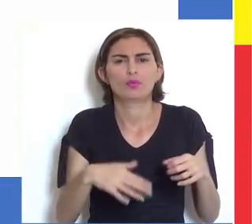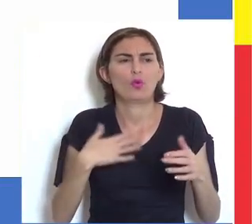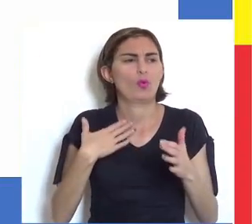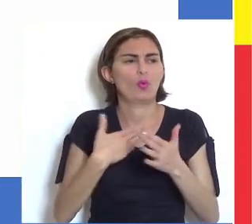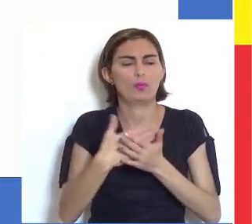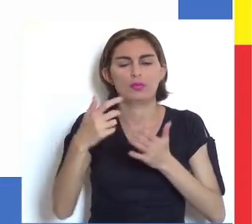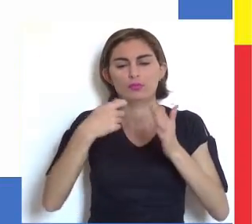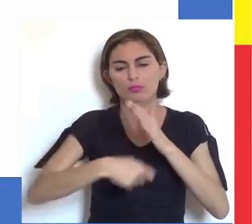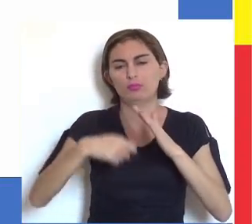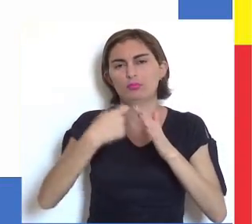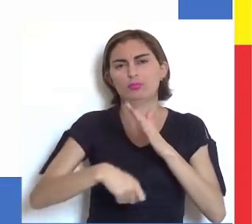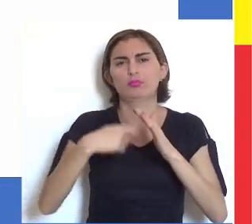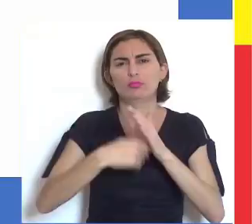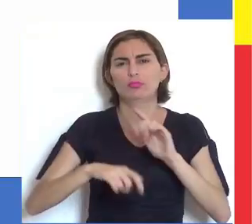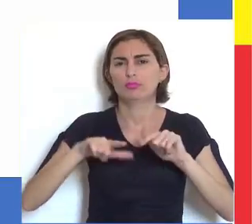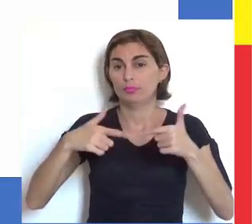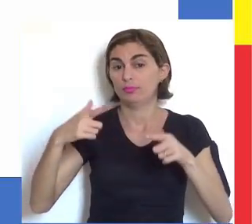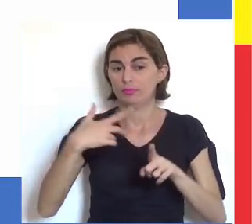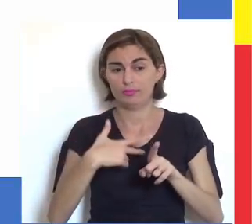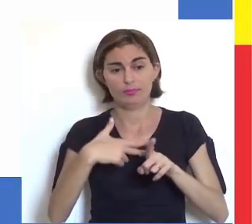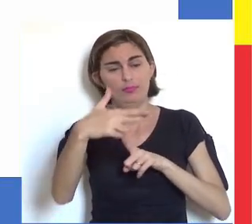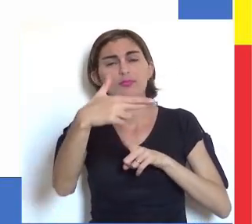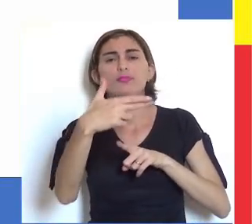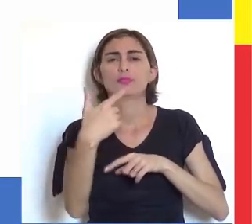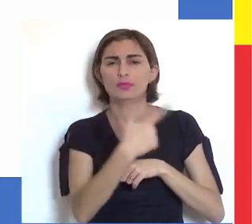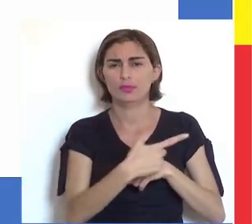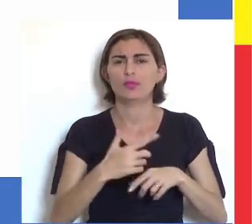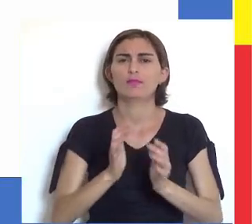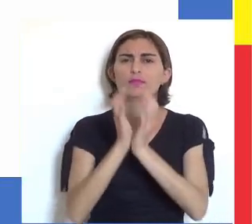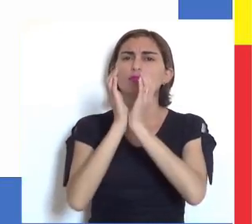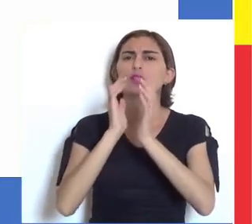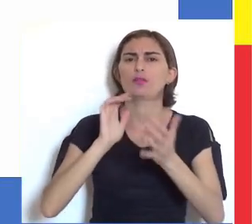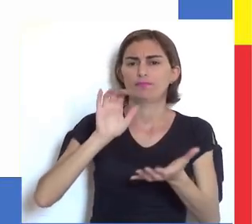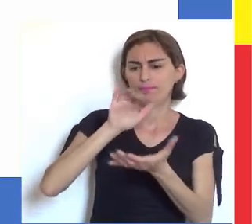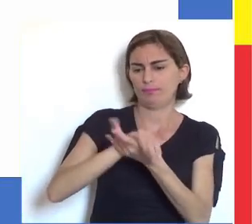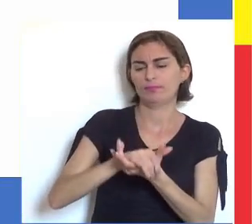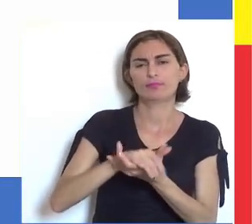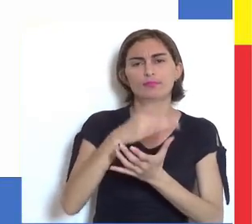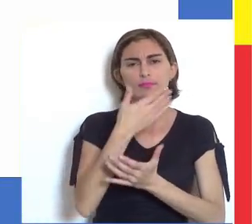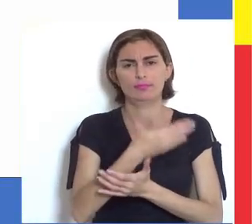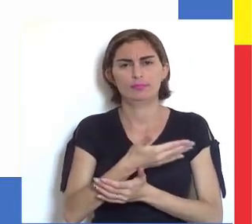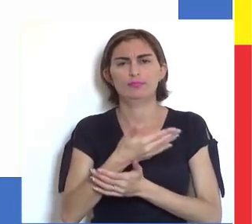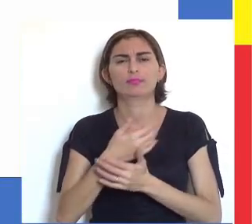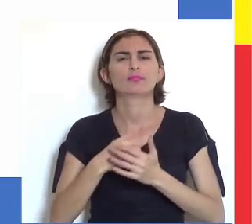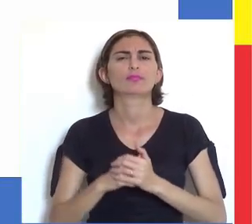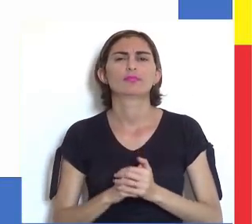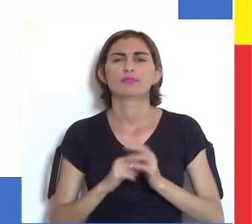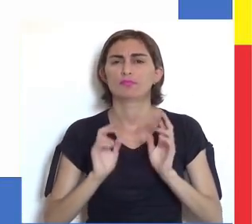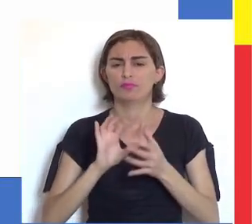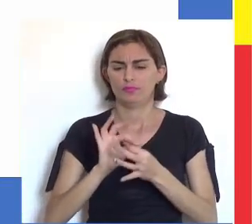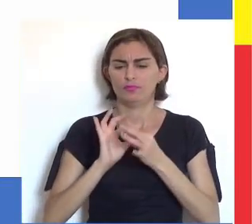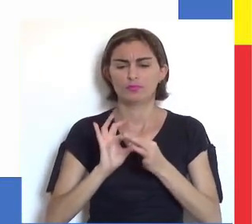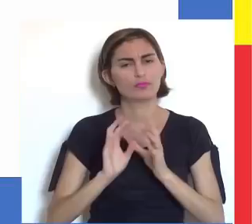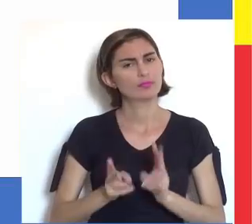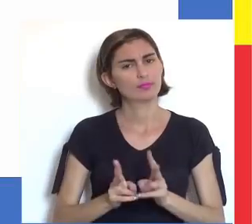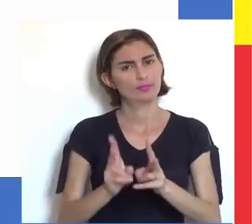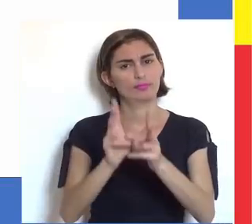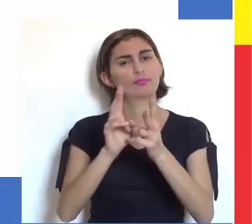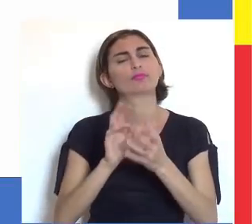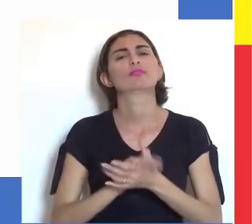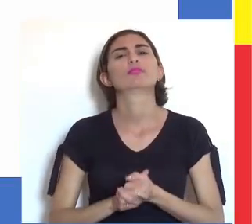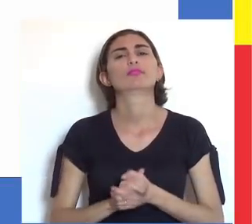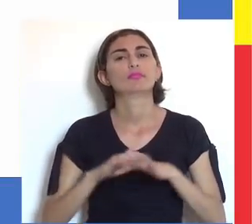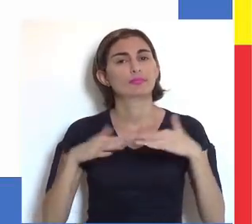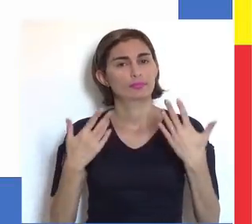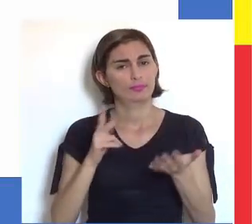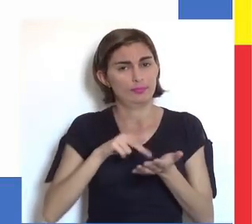Começou a pelejar e por fim Magrilim ganha e como recompensa tem a mão de Jezebel. Viveram juntos para sempre.